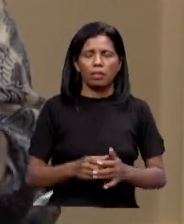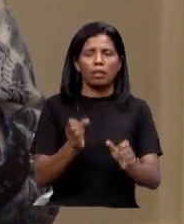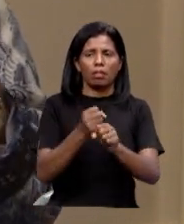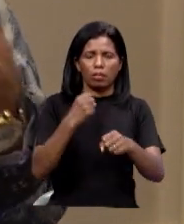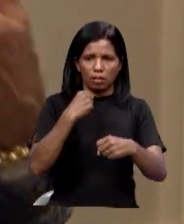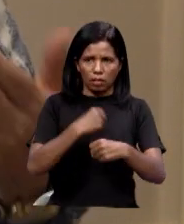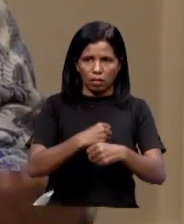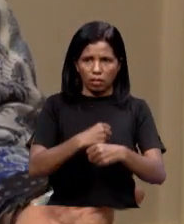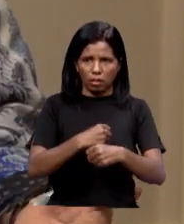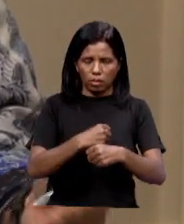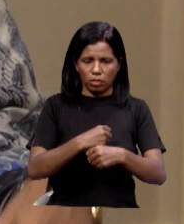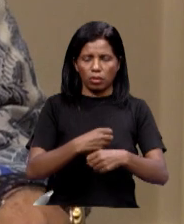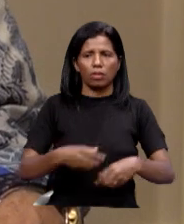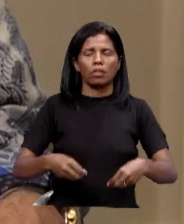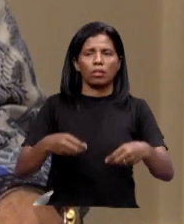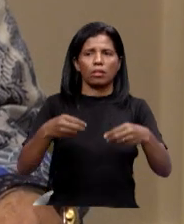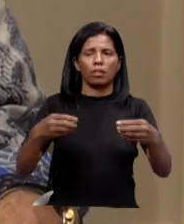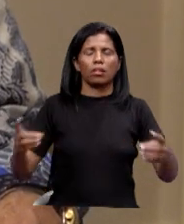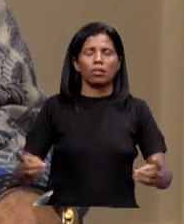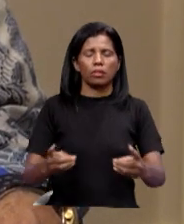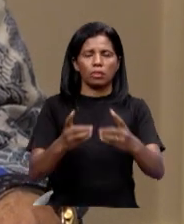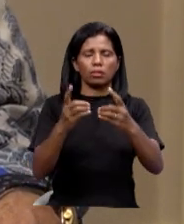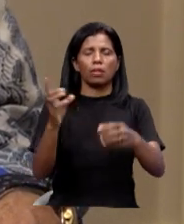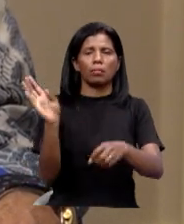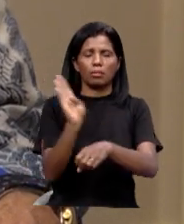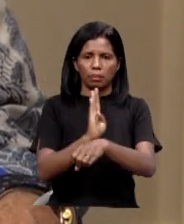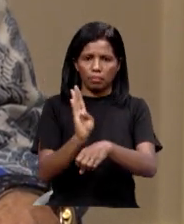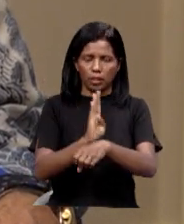halo acusação contra investidor Sira,